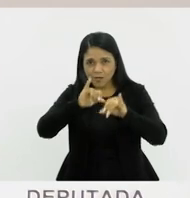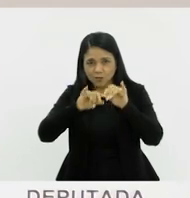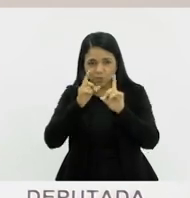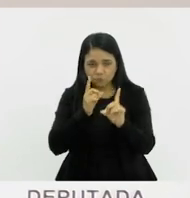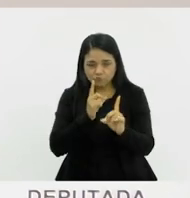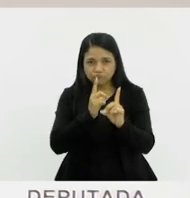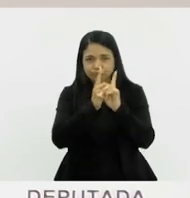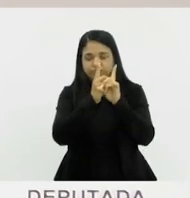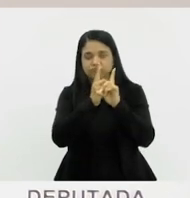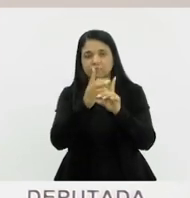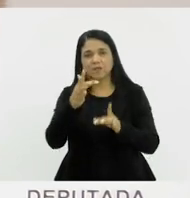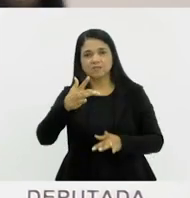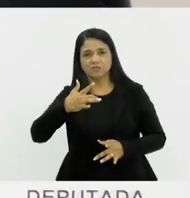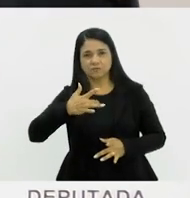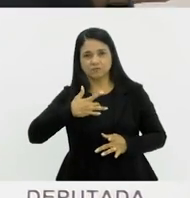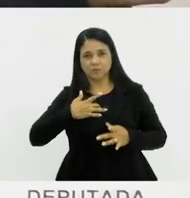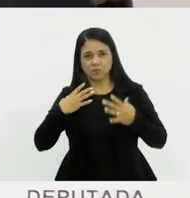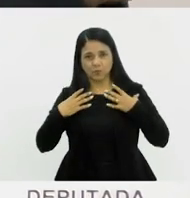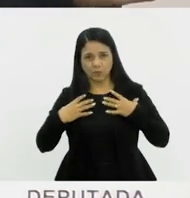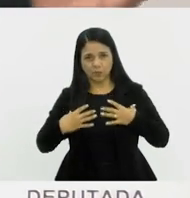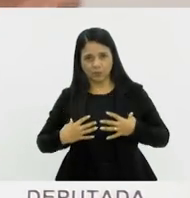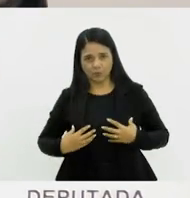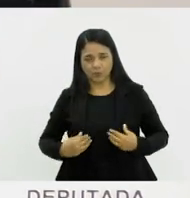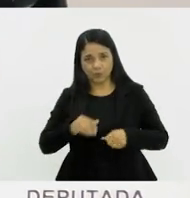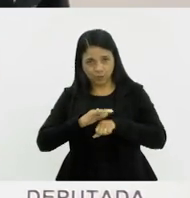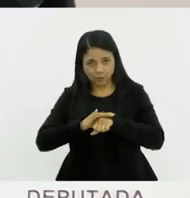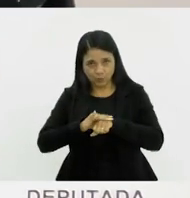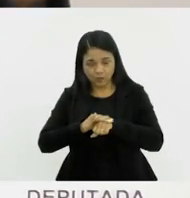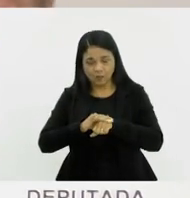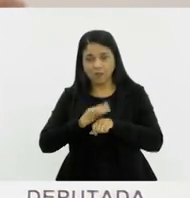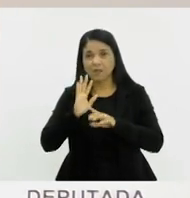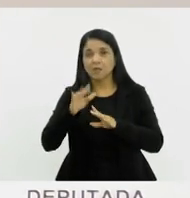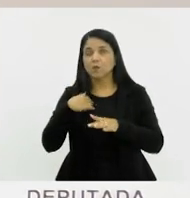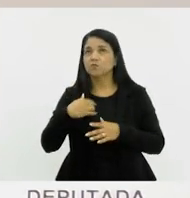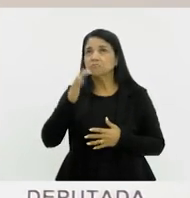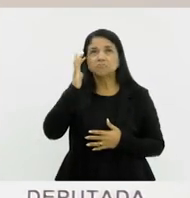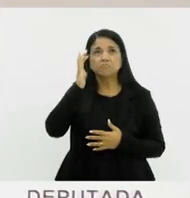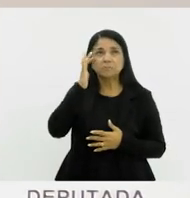diagnóstico da tuberculose. Porque eu não consigo, já foi debatido, imaginar